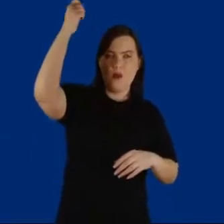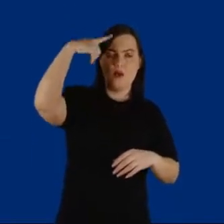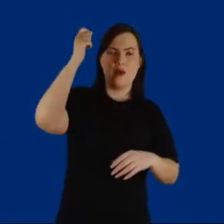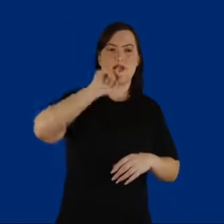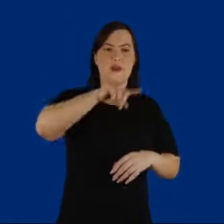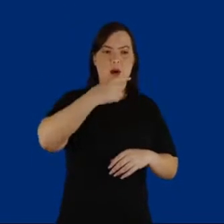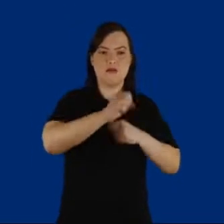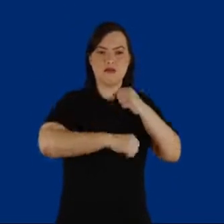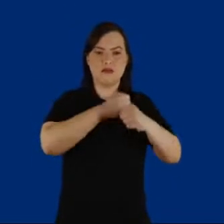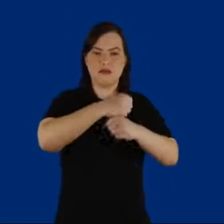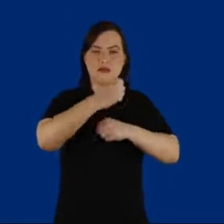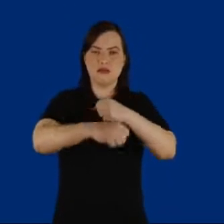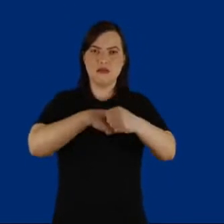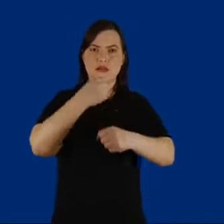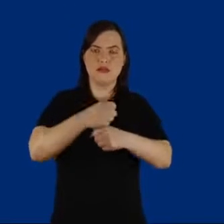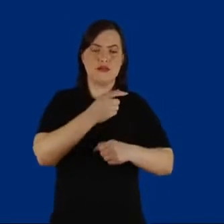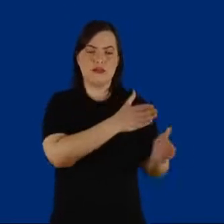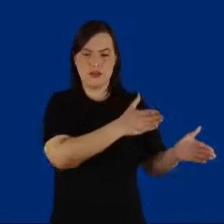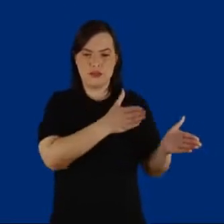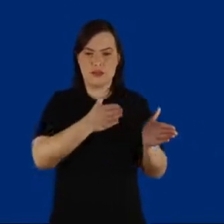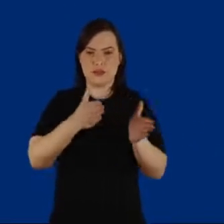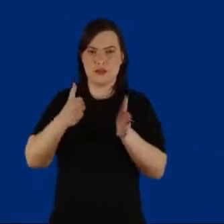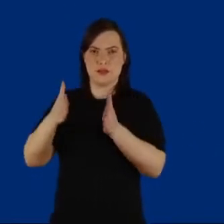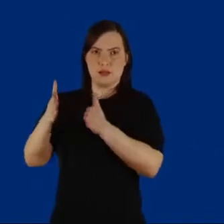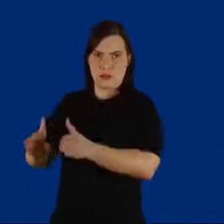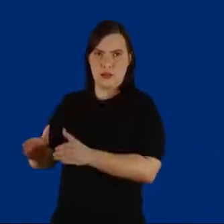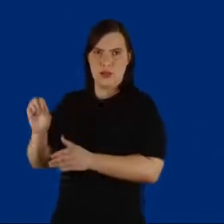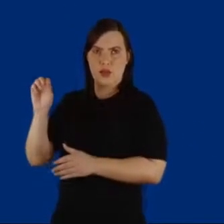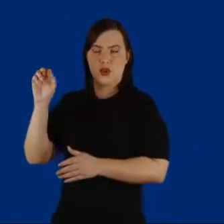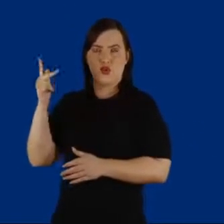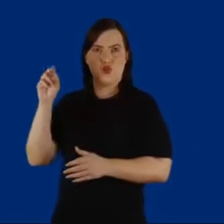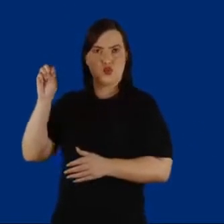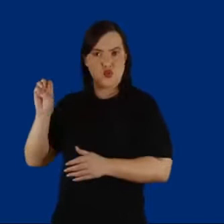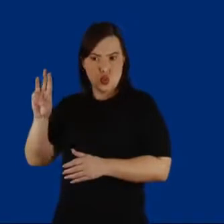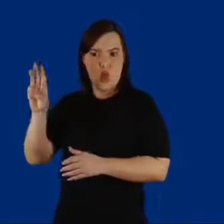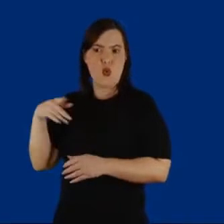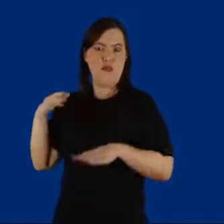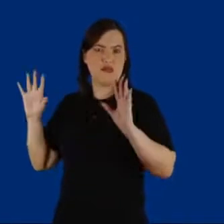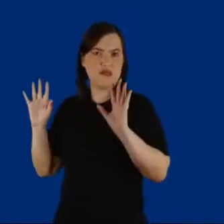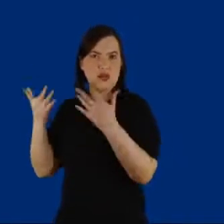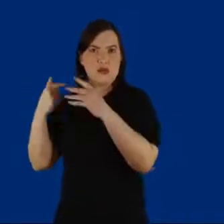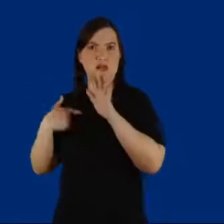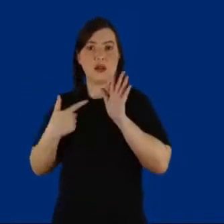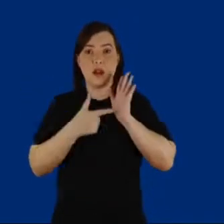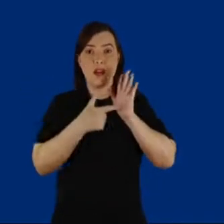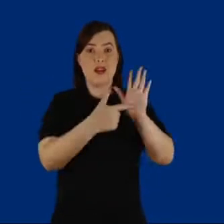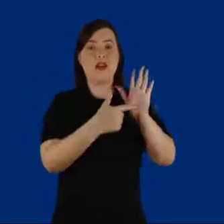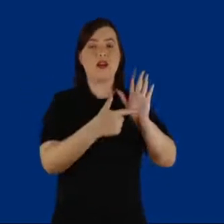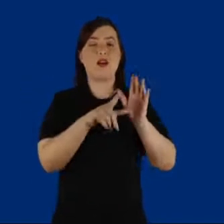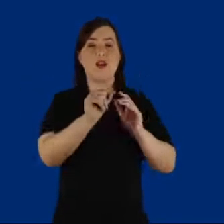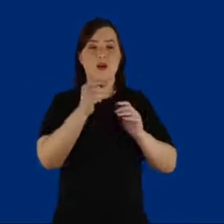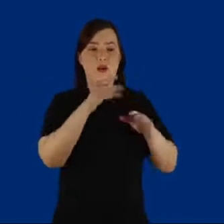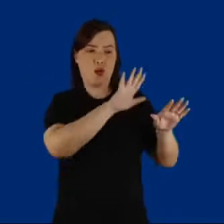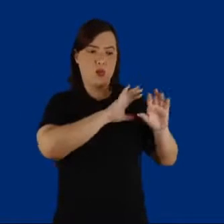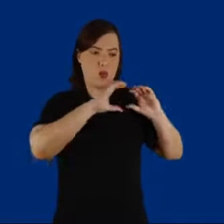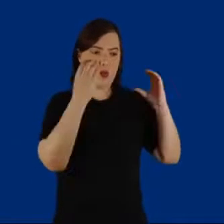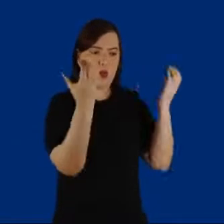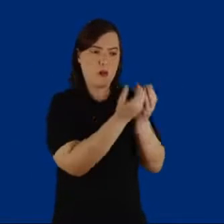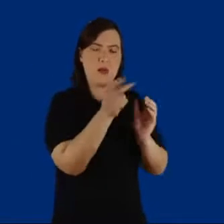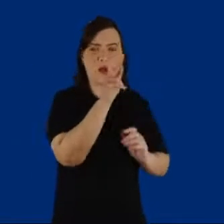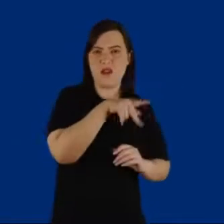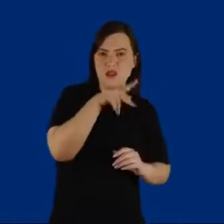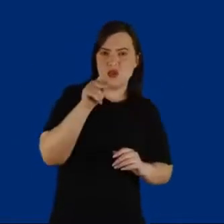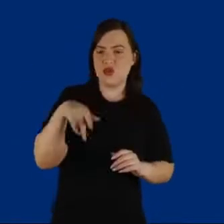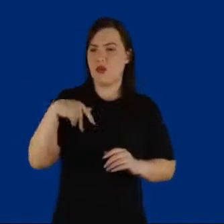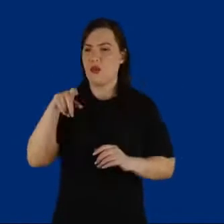e passavam para um show no final do ano, que eles apresentavam para a comunidade, para os professores,